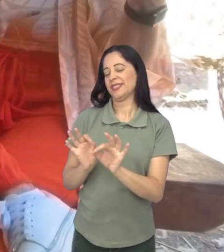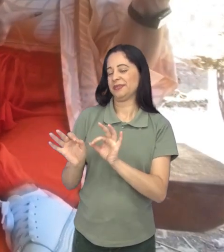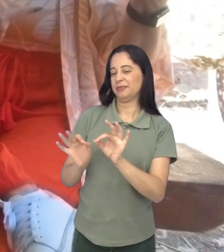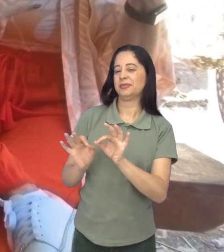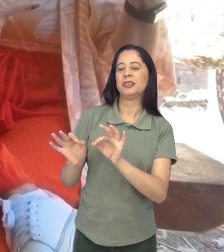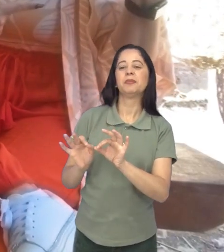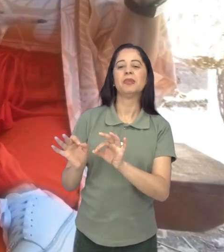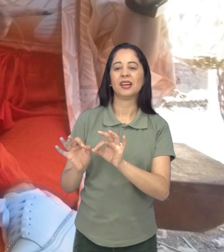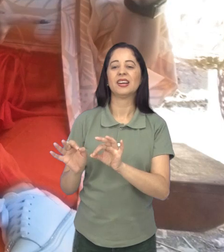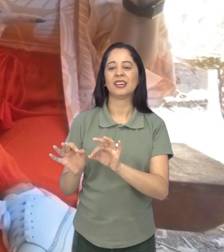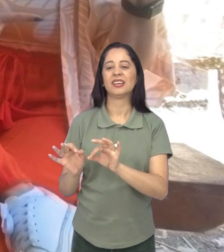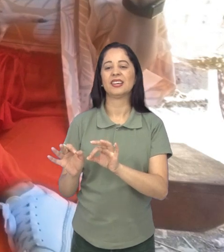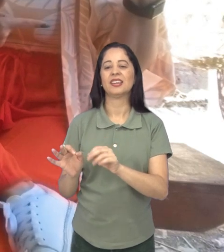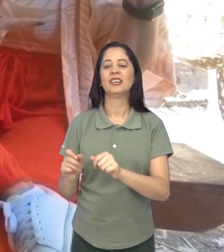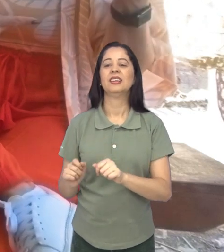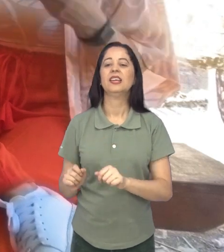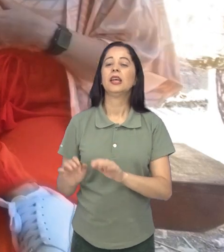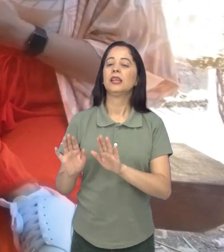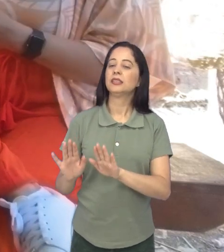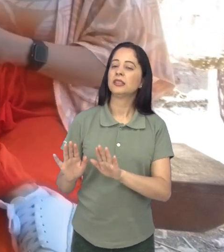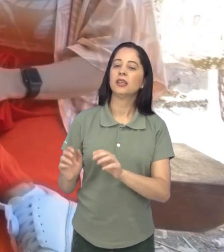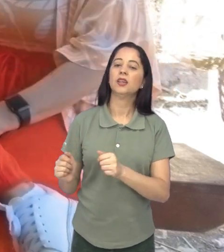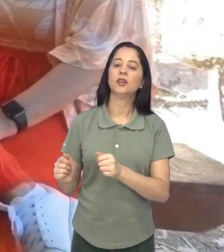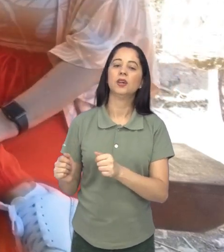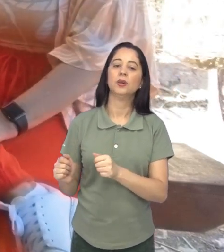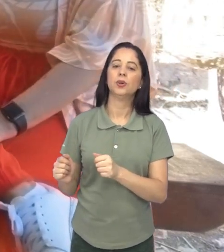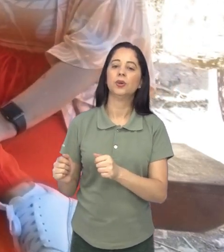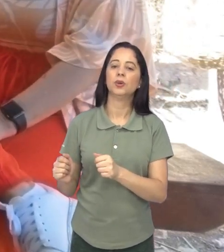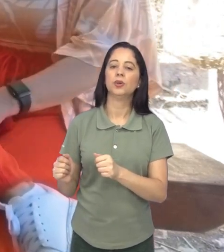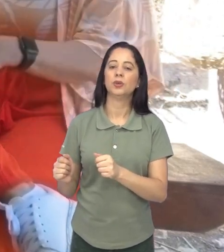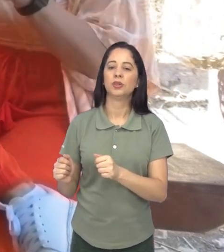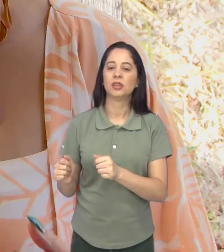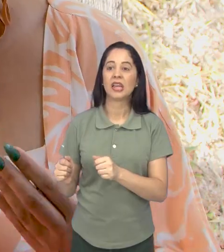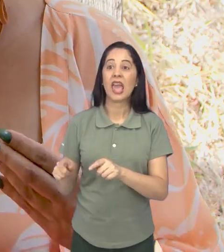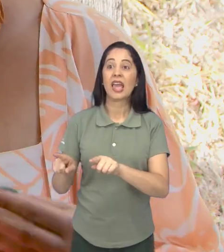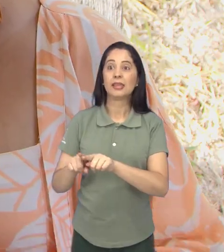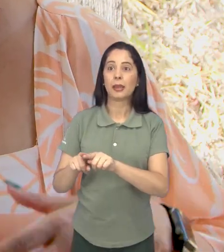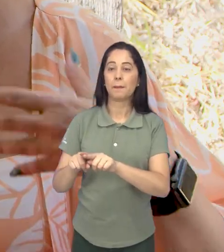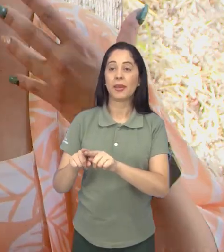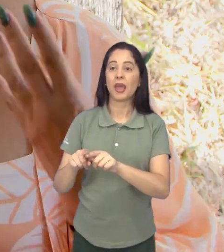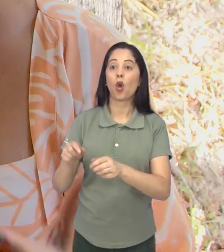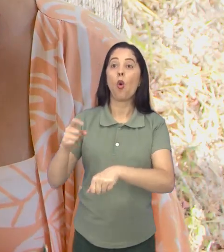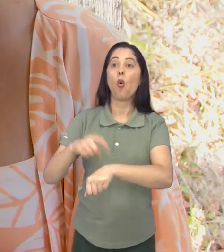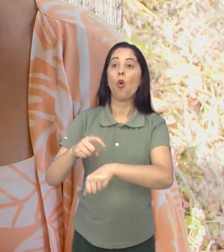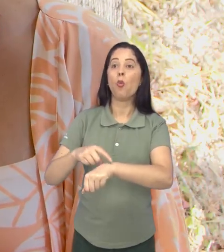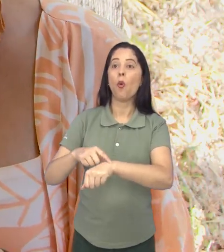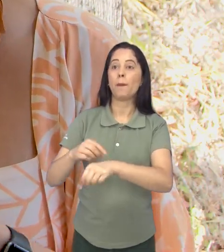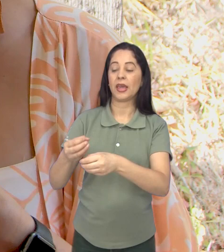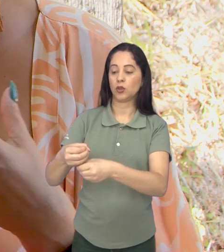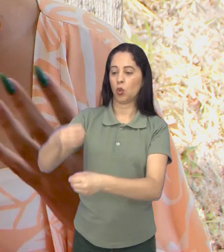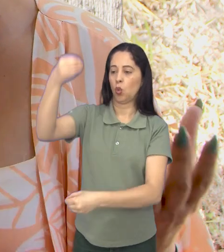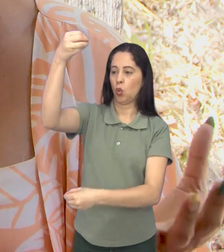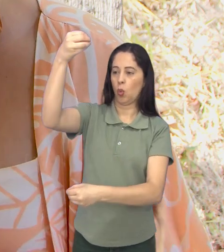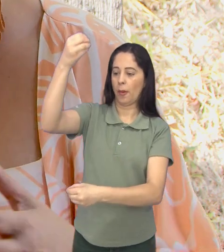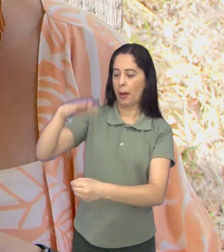pegar, correto, né, o bambu para poder fazer. E a colheita, ela